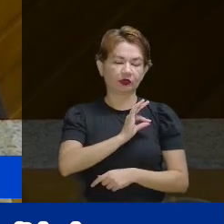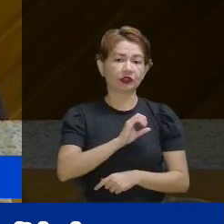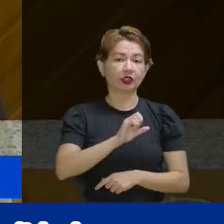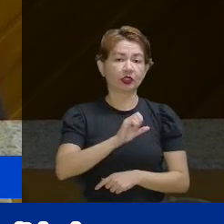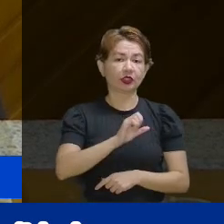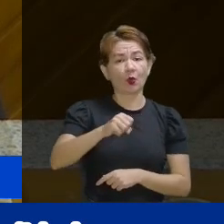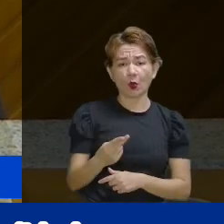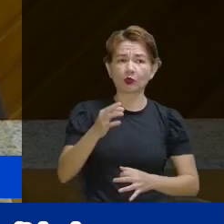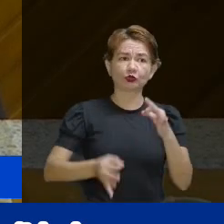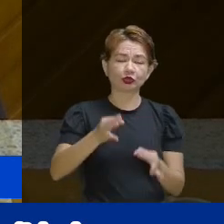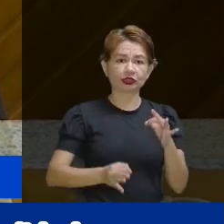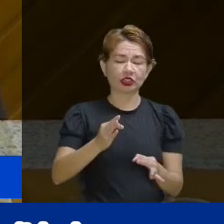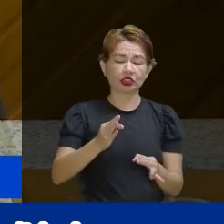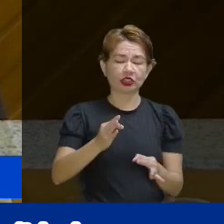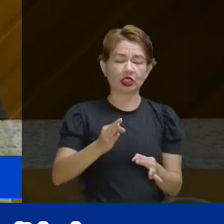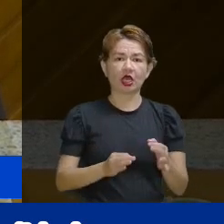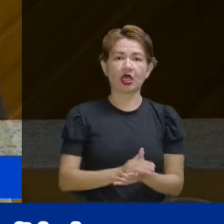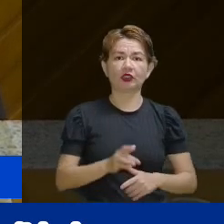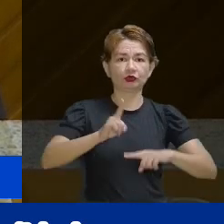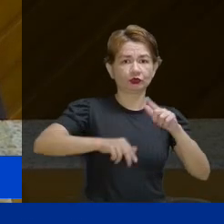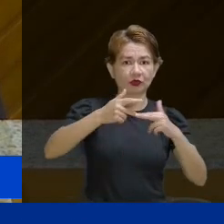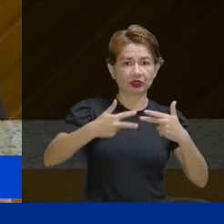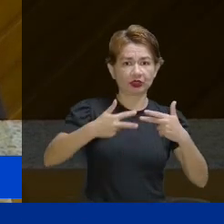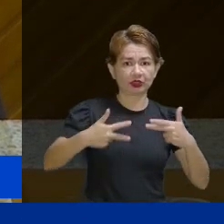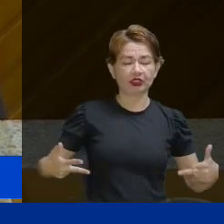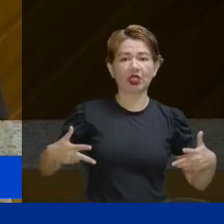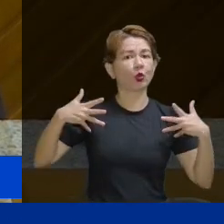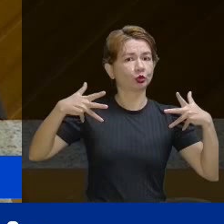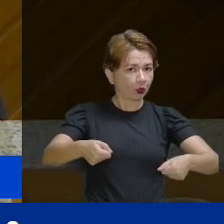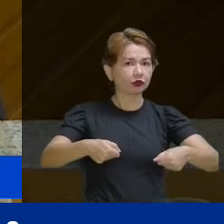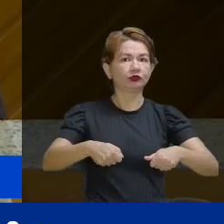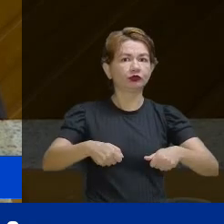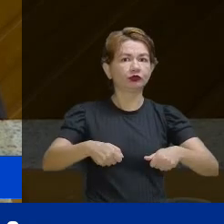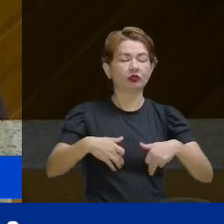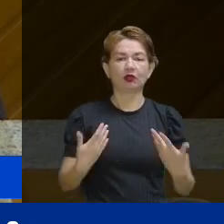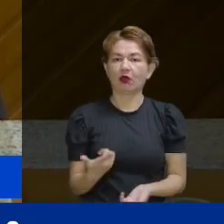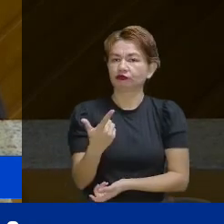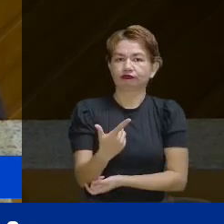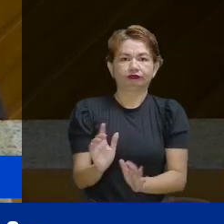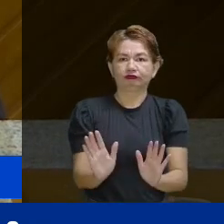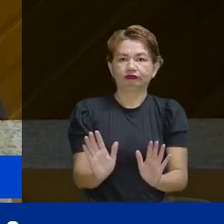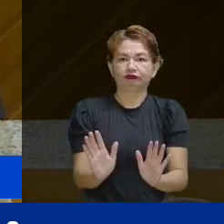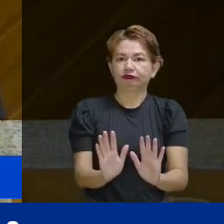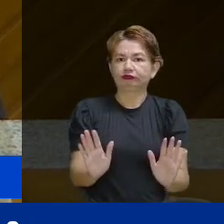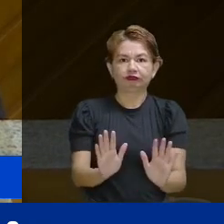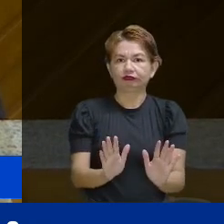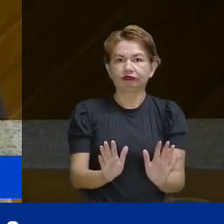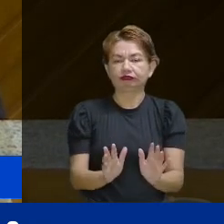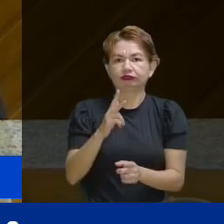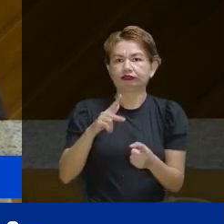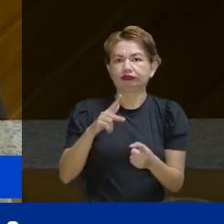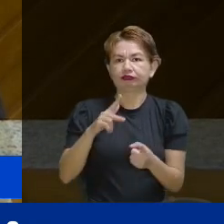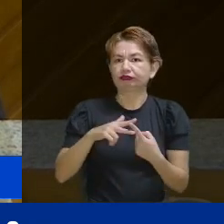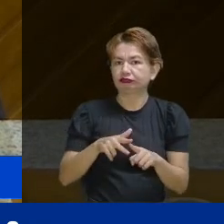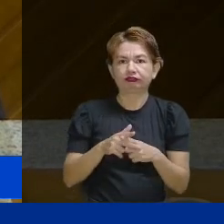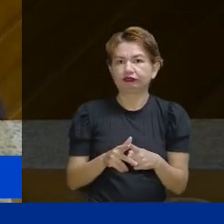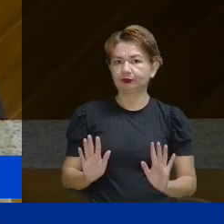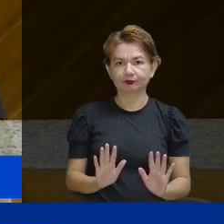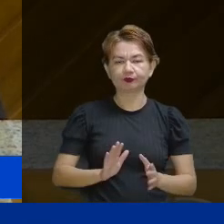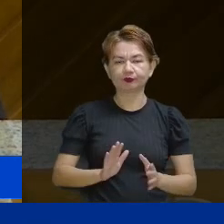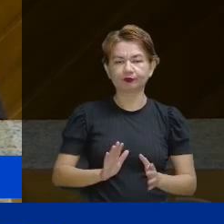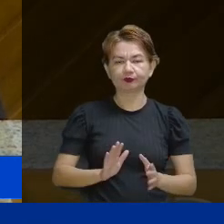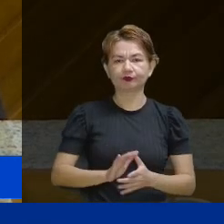no fornecimento material da sua integralidade, então não há aqui nada a ser reparado. Além